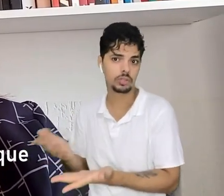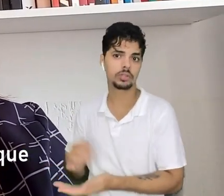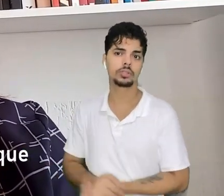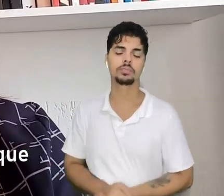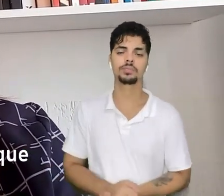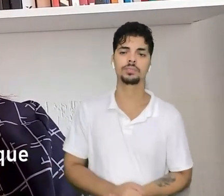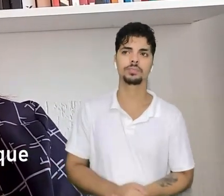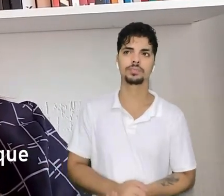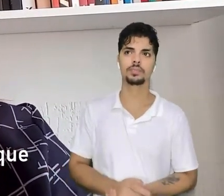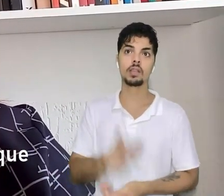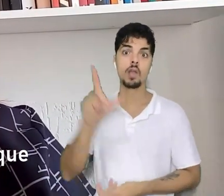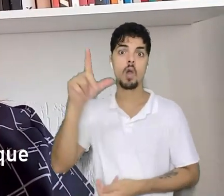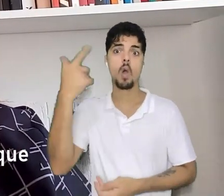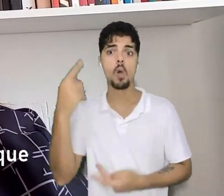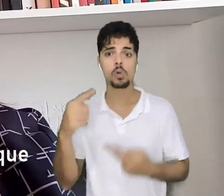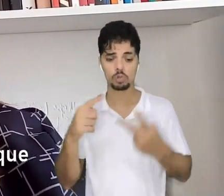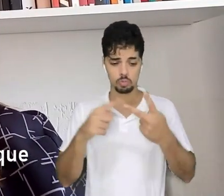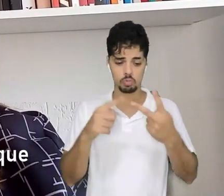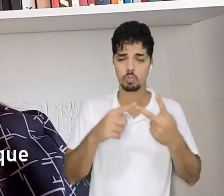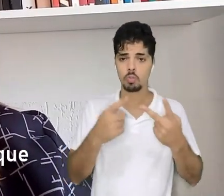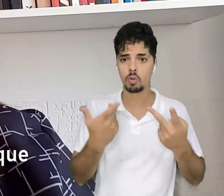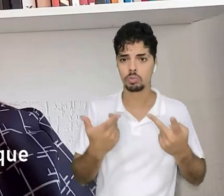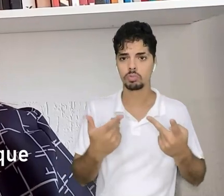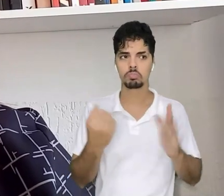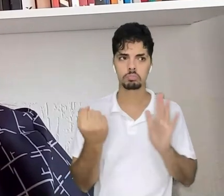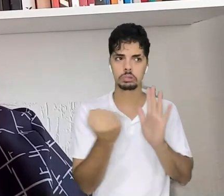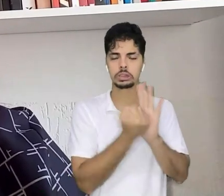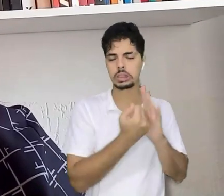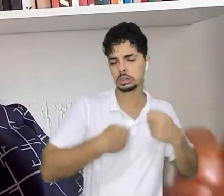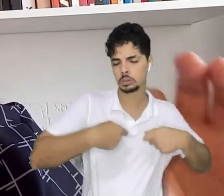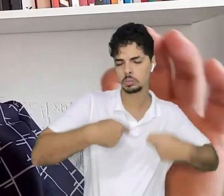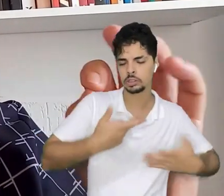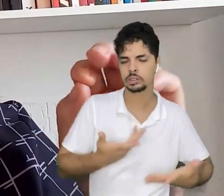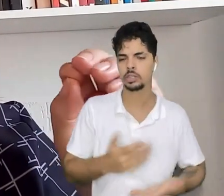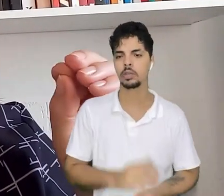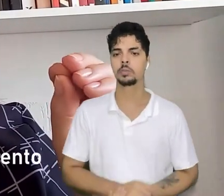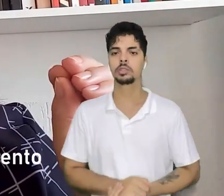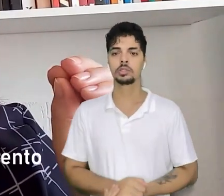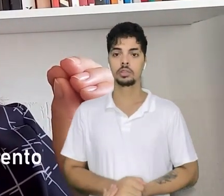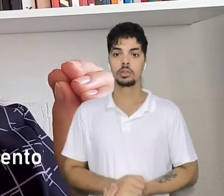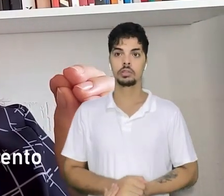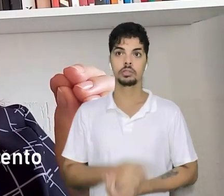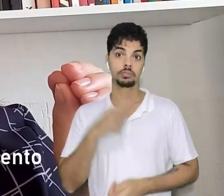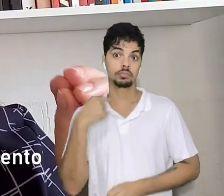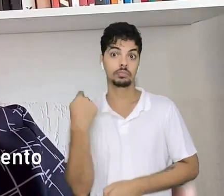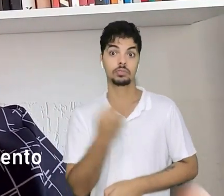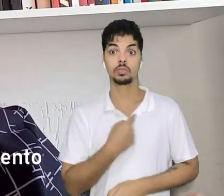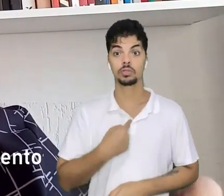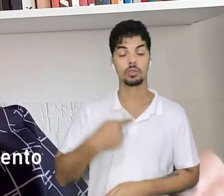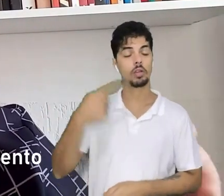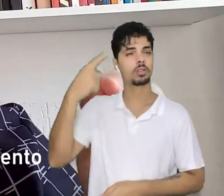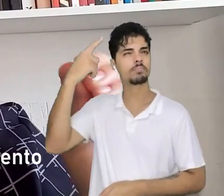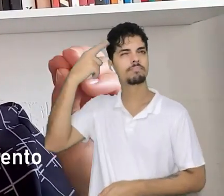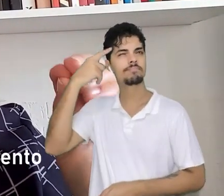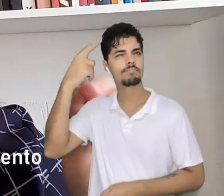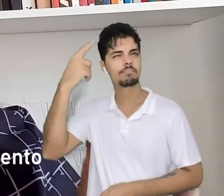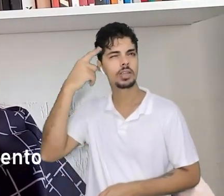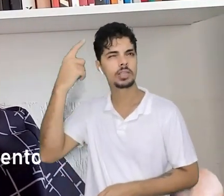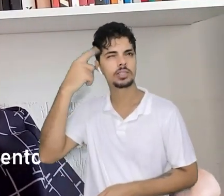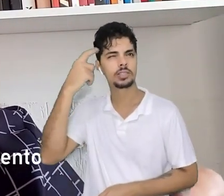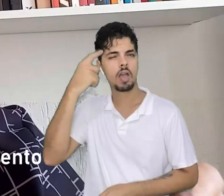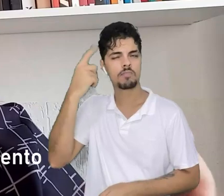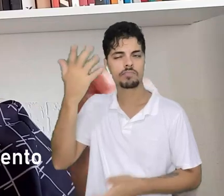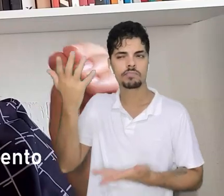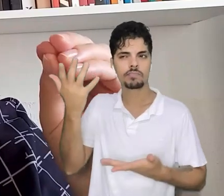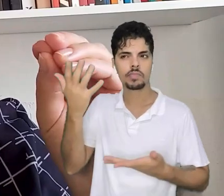um outro ponto é de destaque é nós pensarmos é o